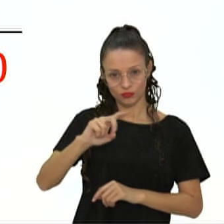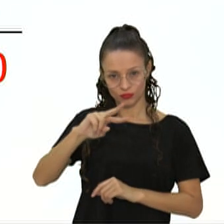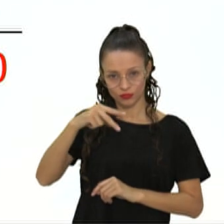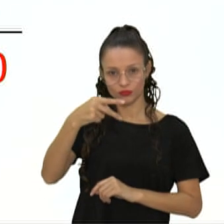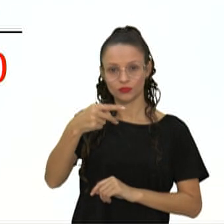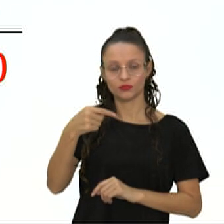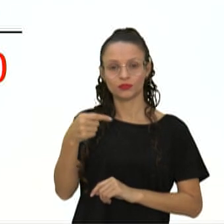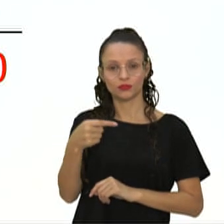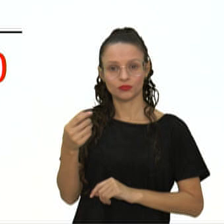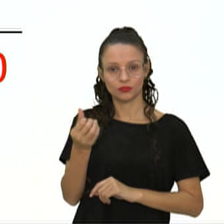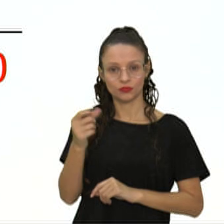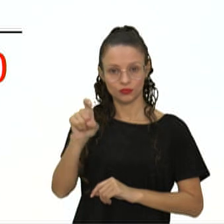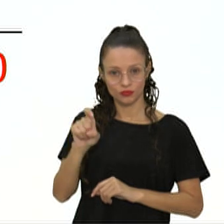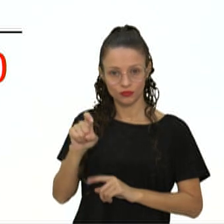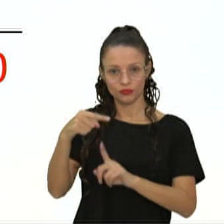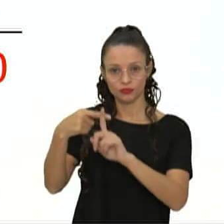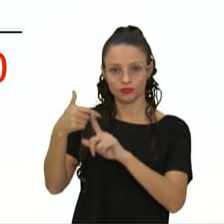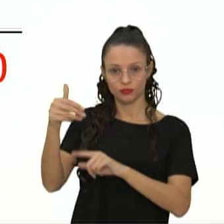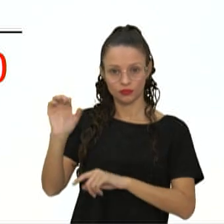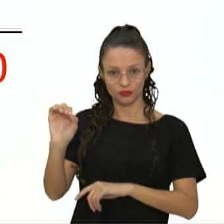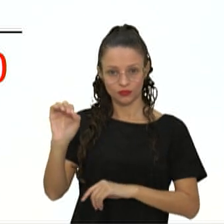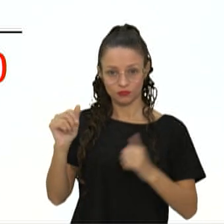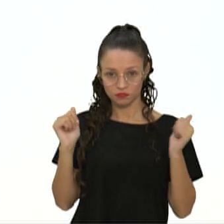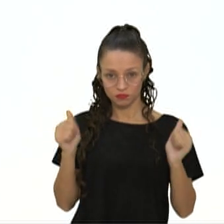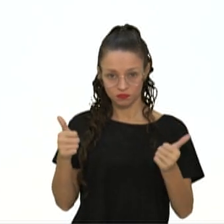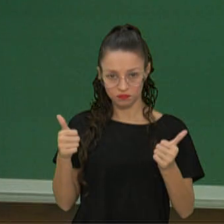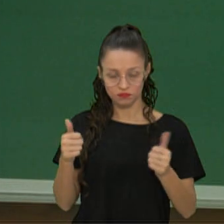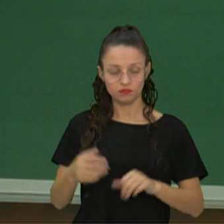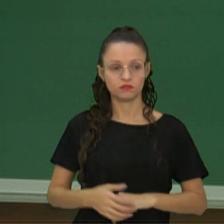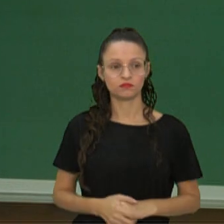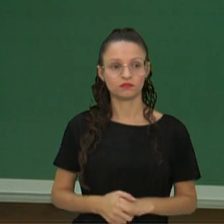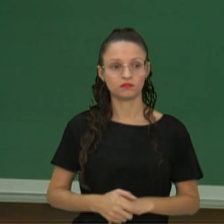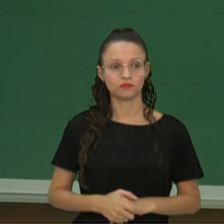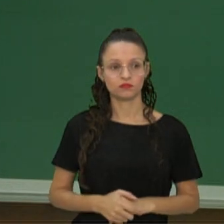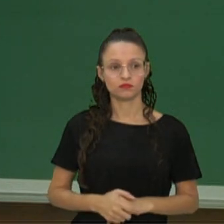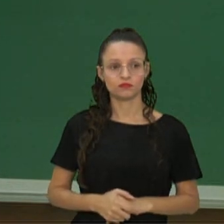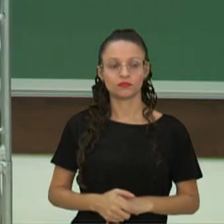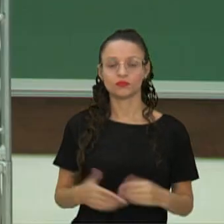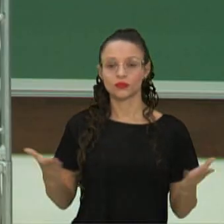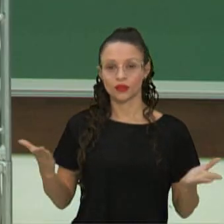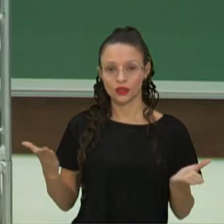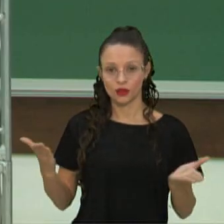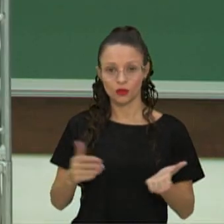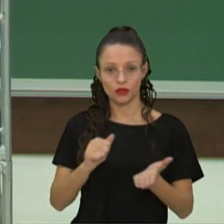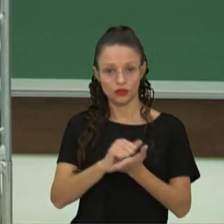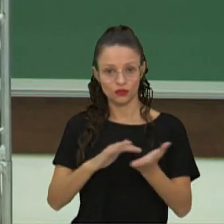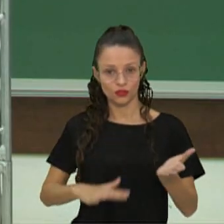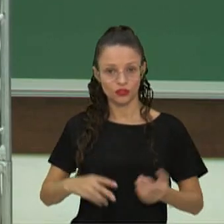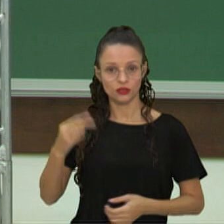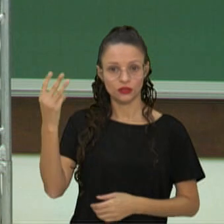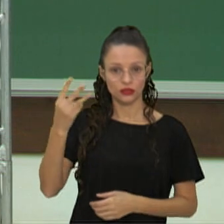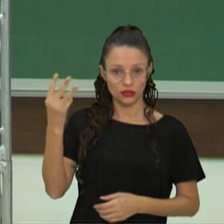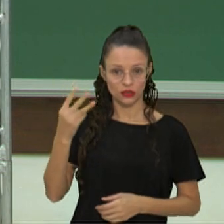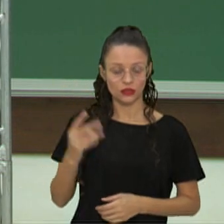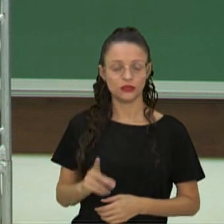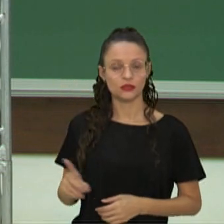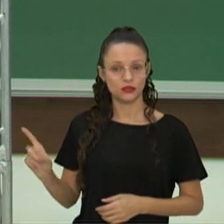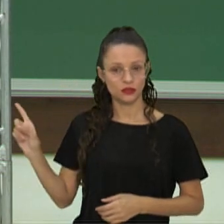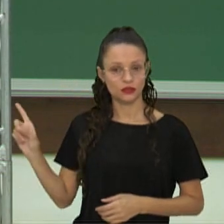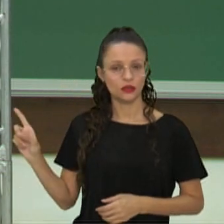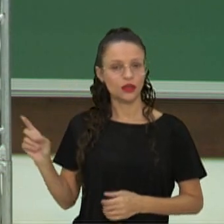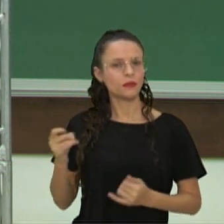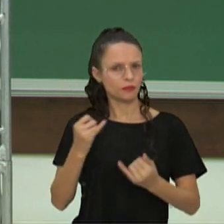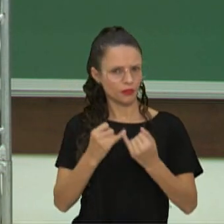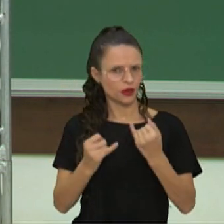quadrado menos 6x mais 10. Tudo bem? Agora nós temos o exercício 3. No exercício 3,